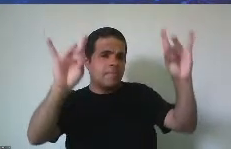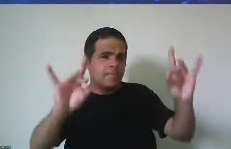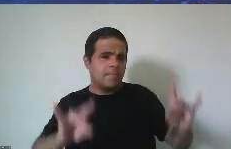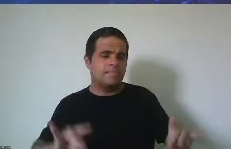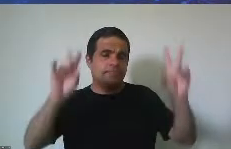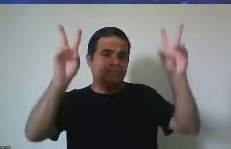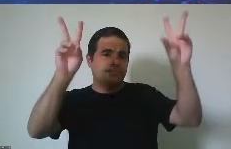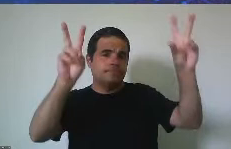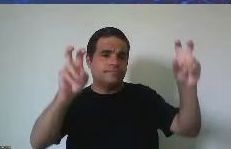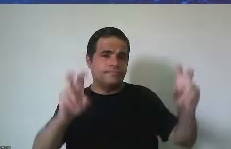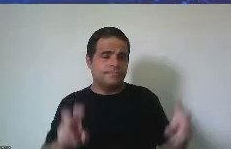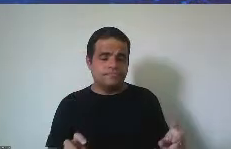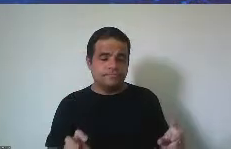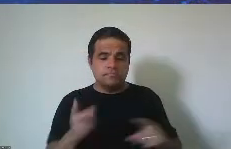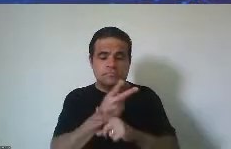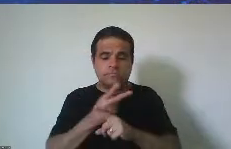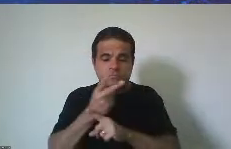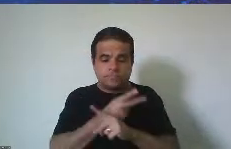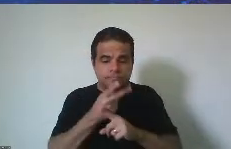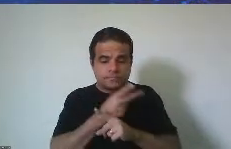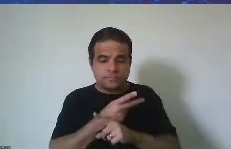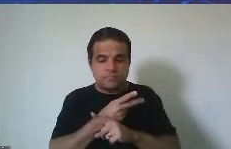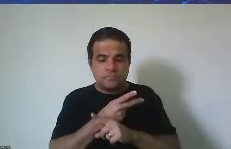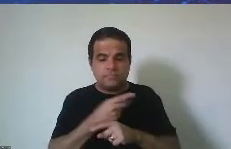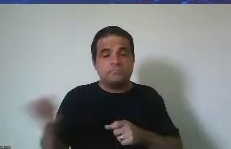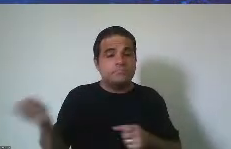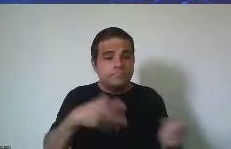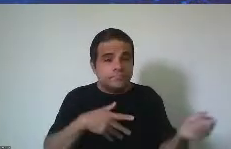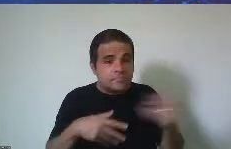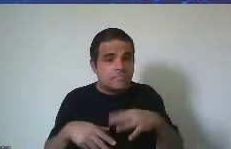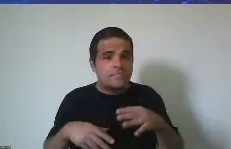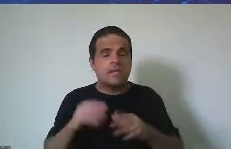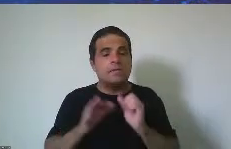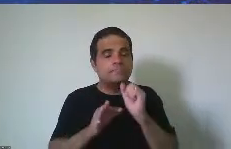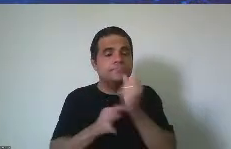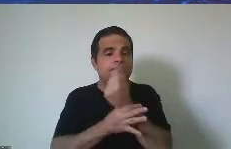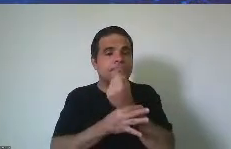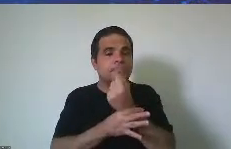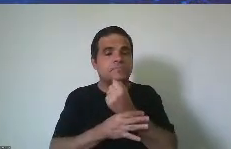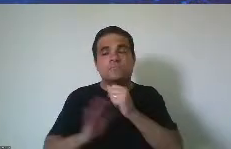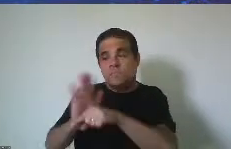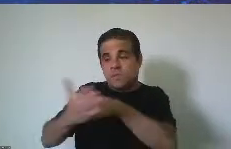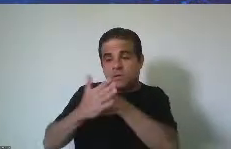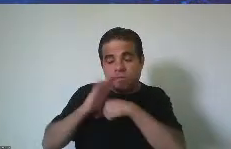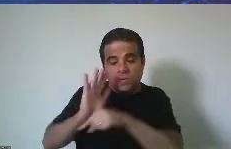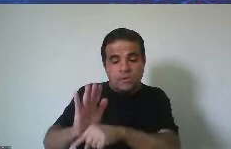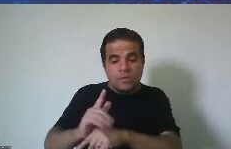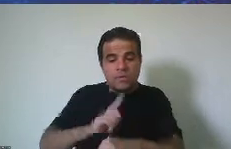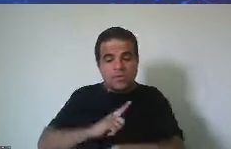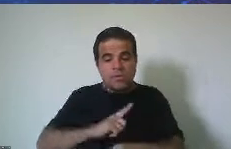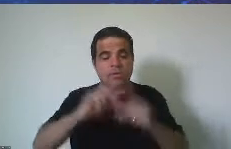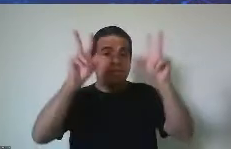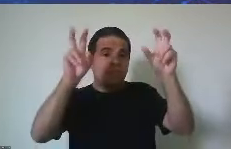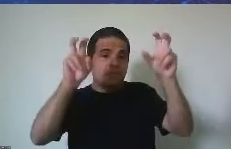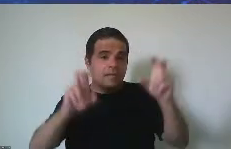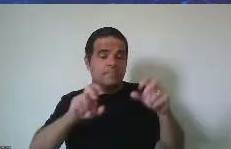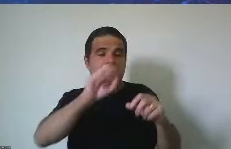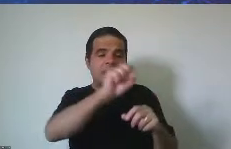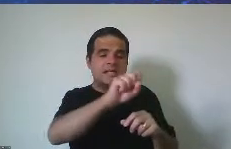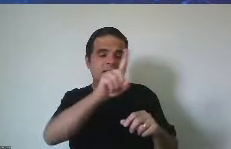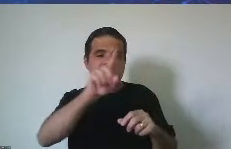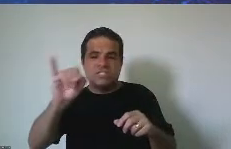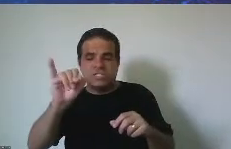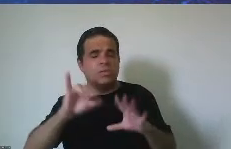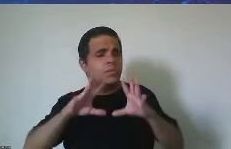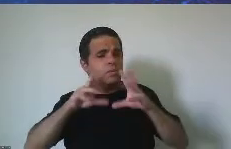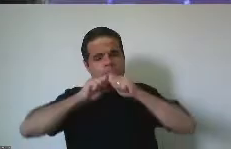a gente busca sempre Inovar para servir segurança do colaborador e temas de S de que permeiam tudo que a gente